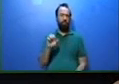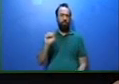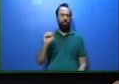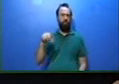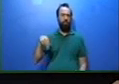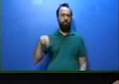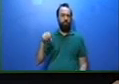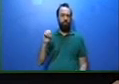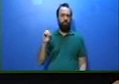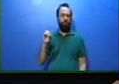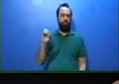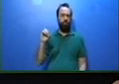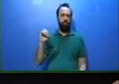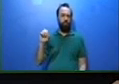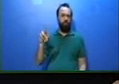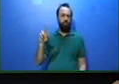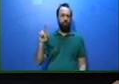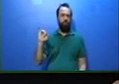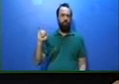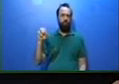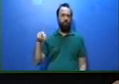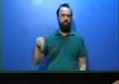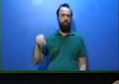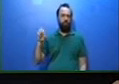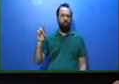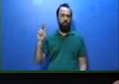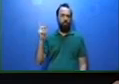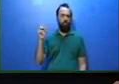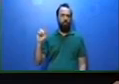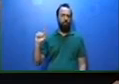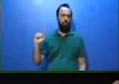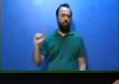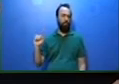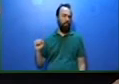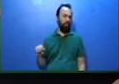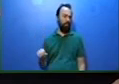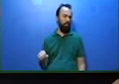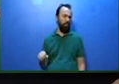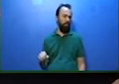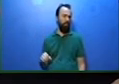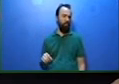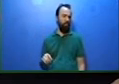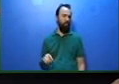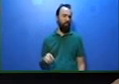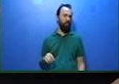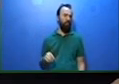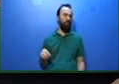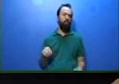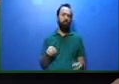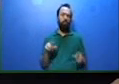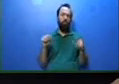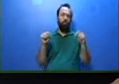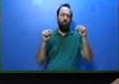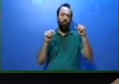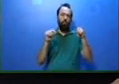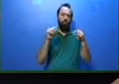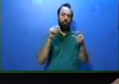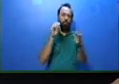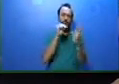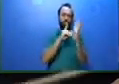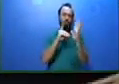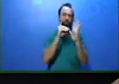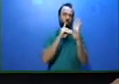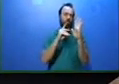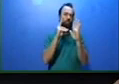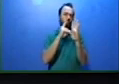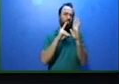E aqui, ó, 2 andorinhas. E elas fizeram vários risquinhos. O que